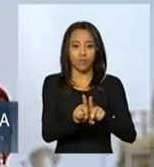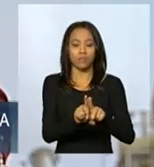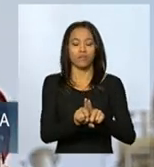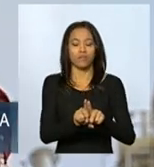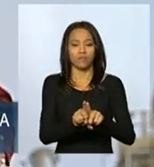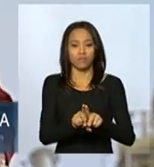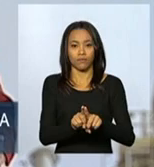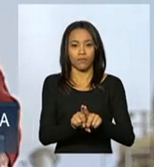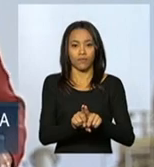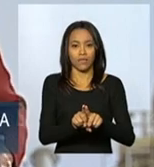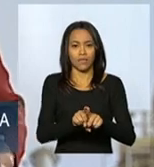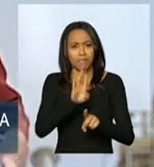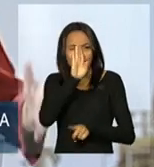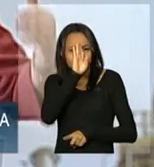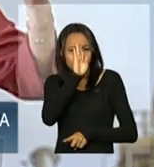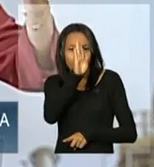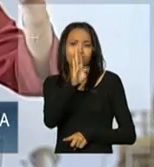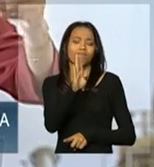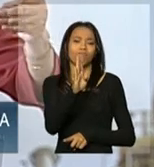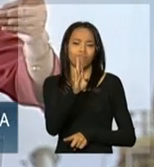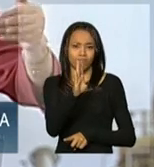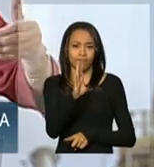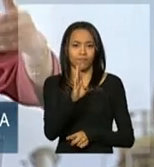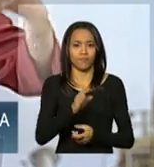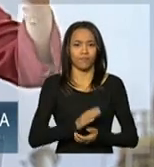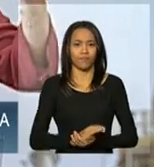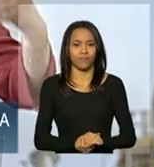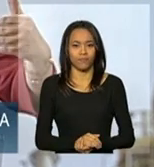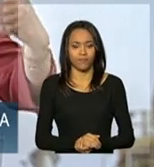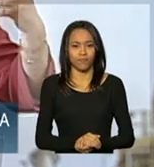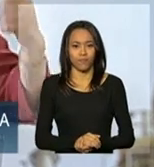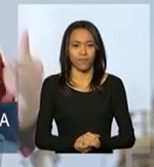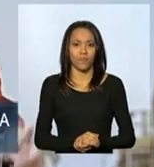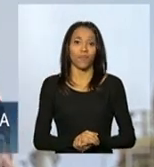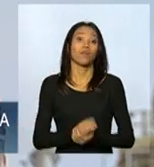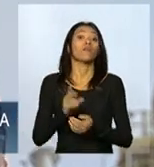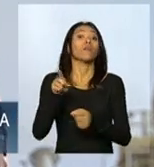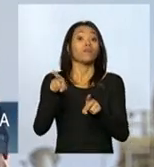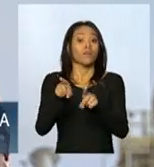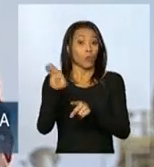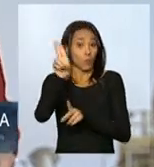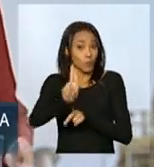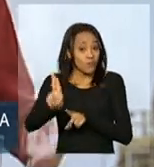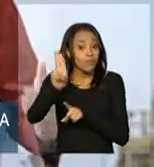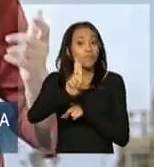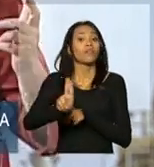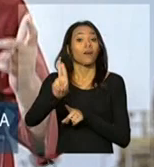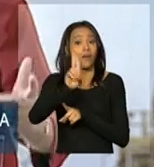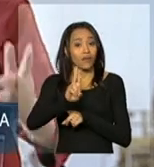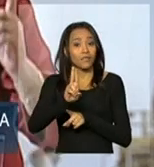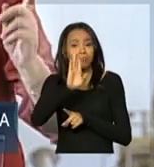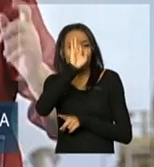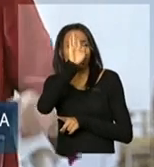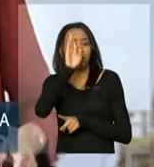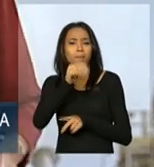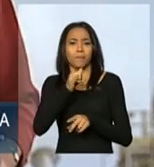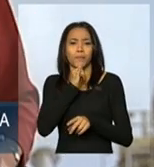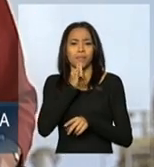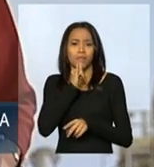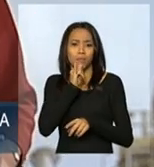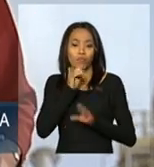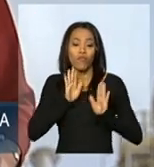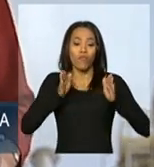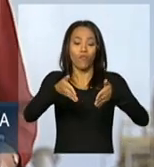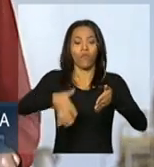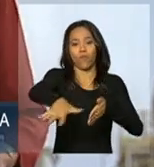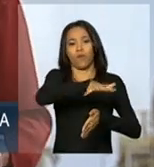E, inclusive, partes de universidades, principalmente, por exemplo, na área da